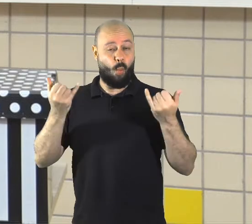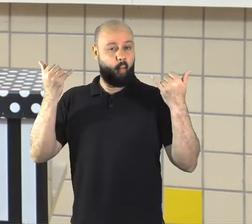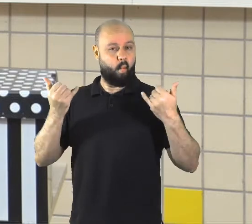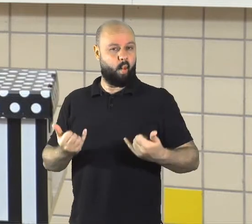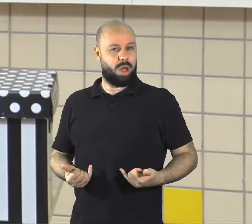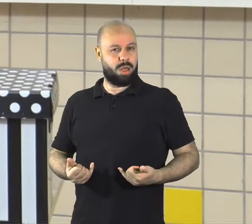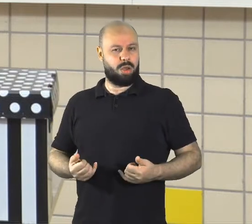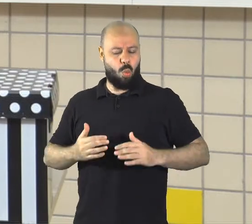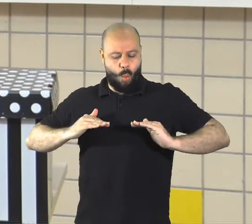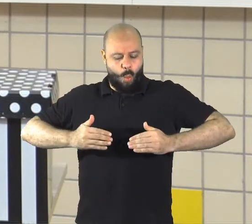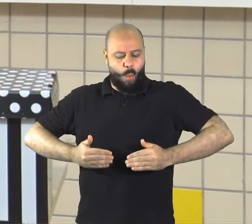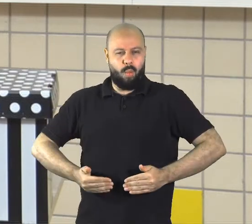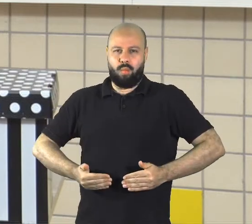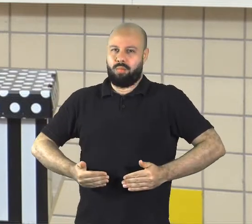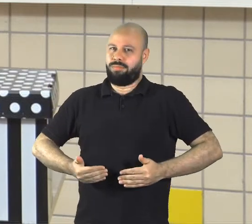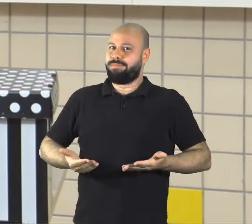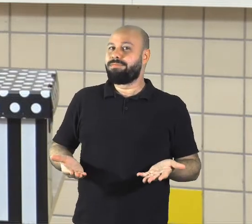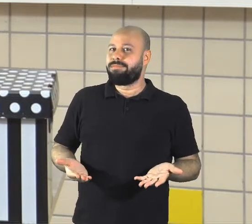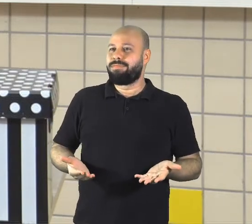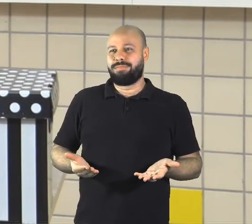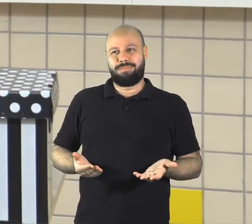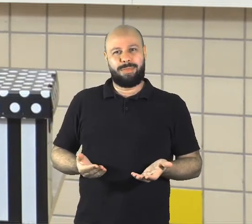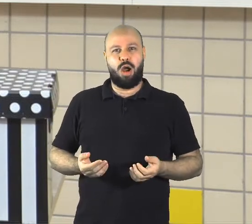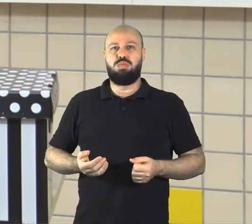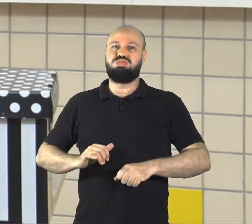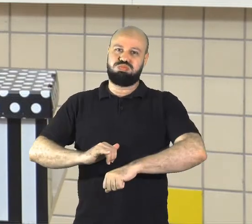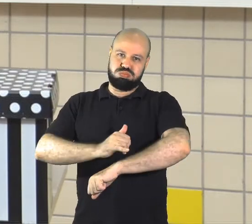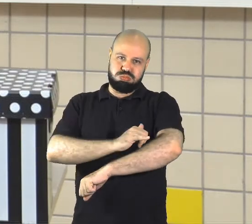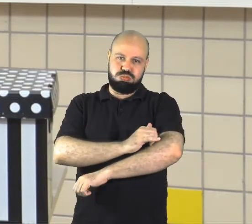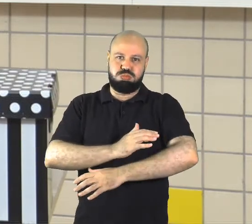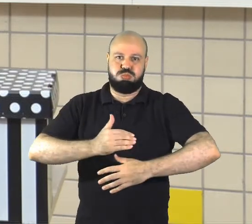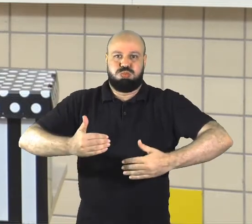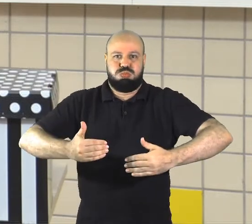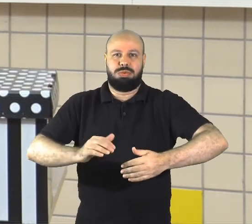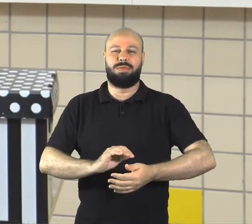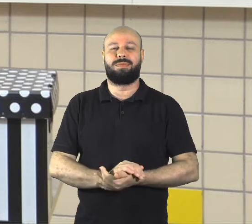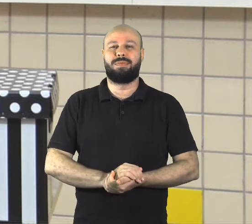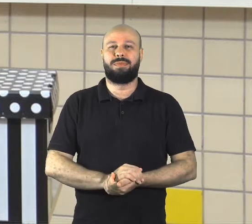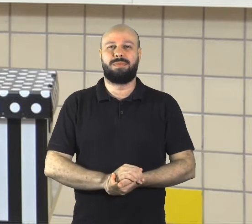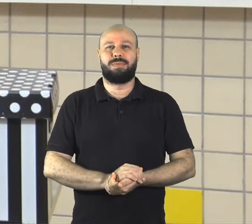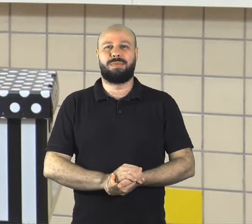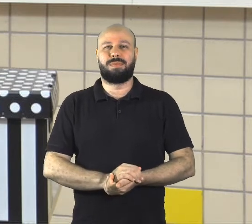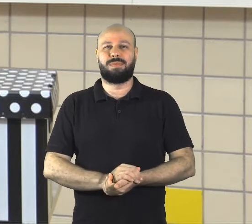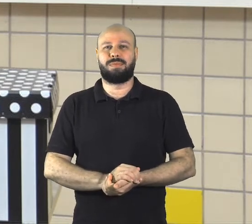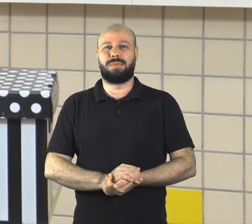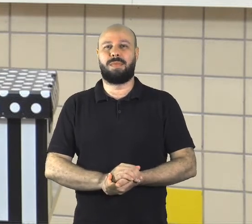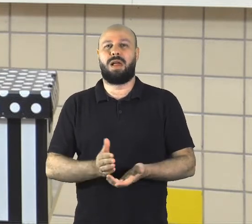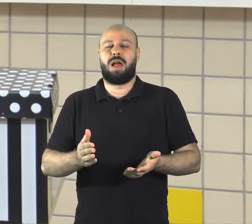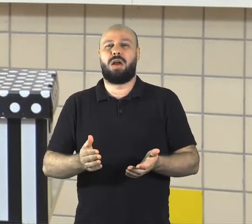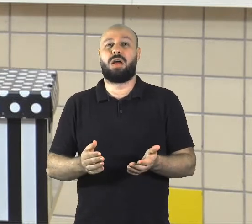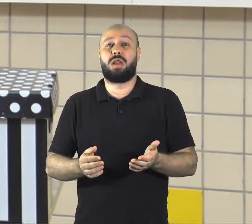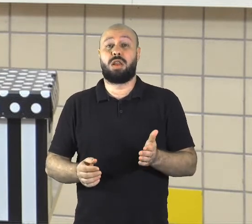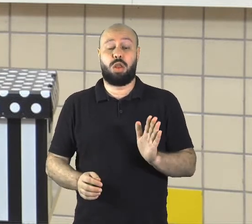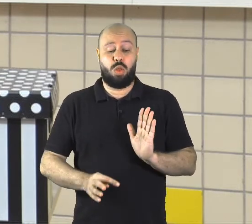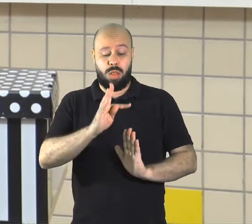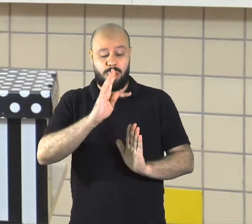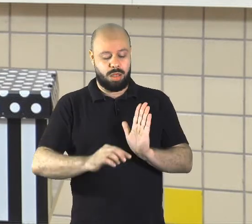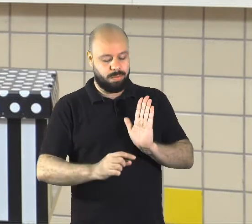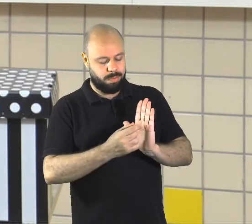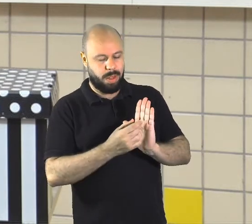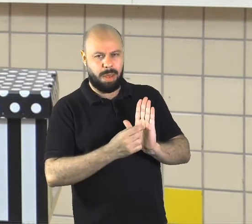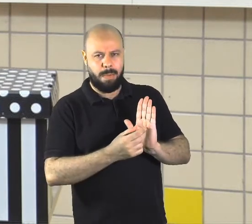tanquinho? Ficaram bem barrigudinhos, certo? Então agora presta atenção, nós vamos destacar no texto as